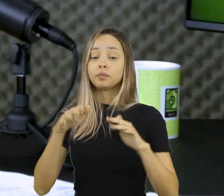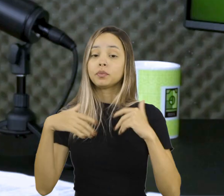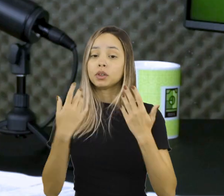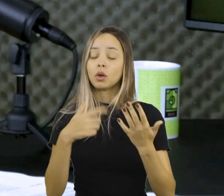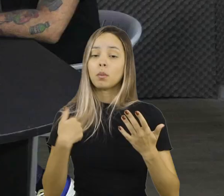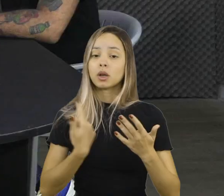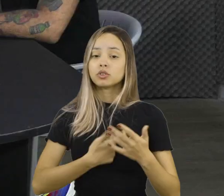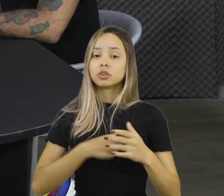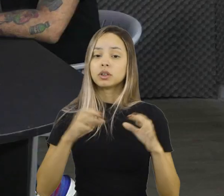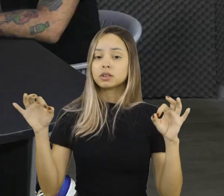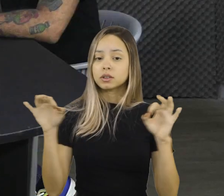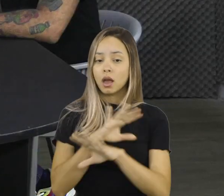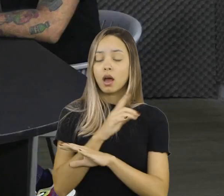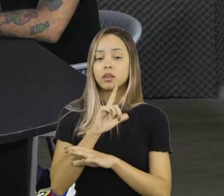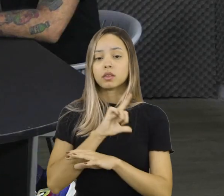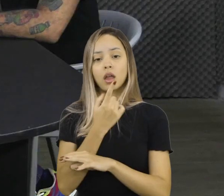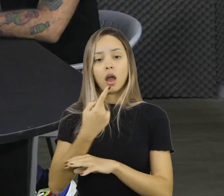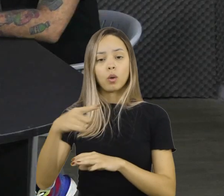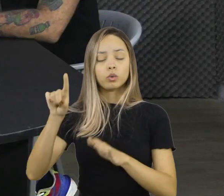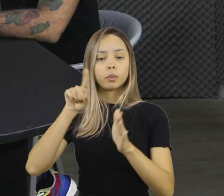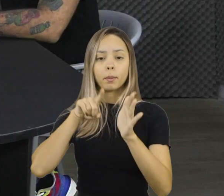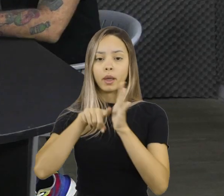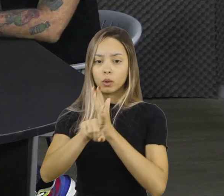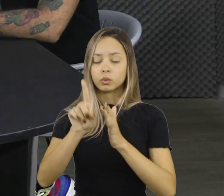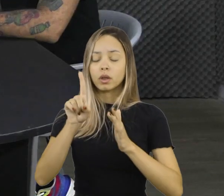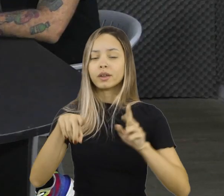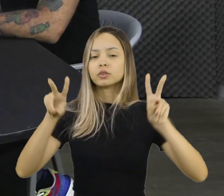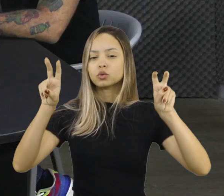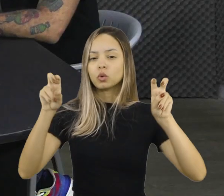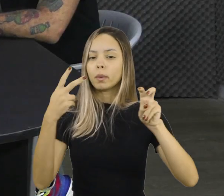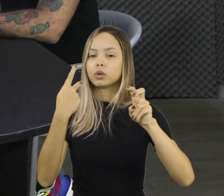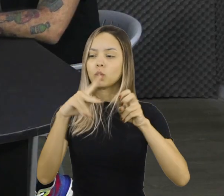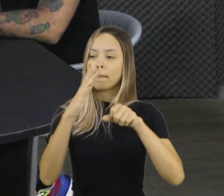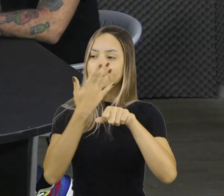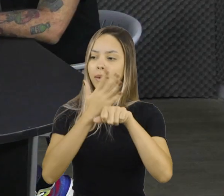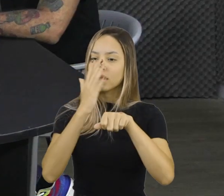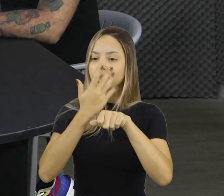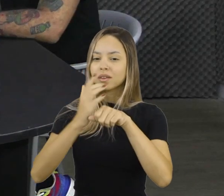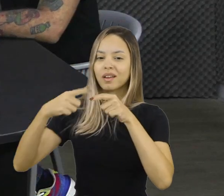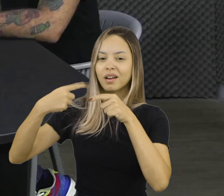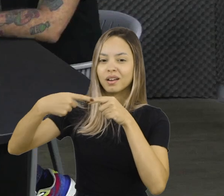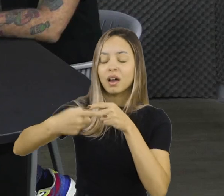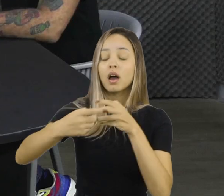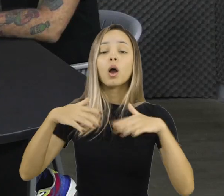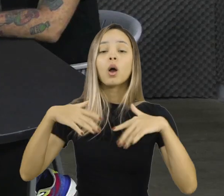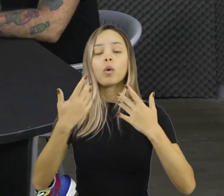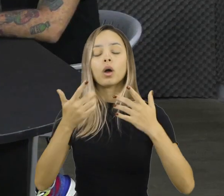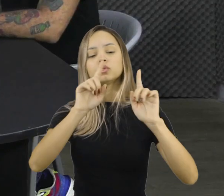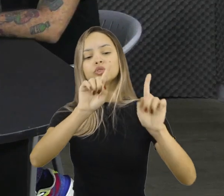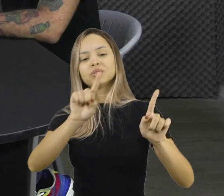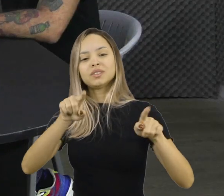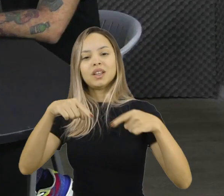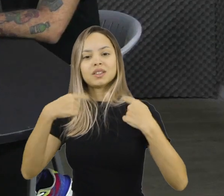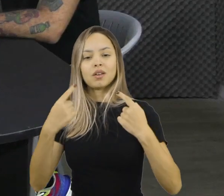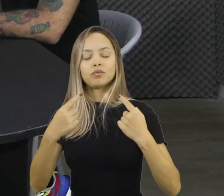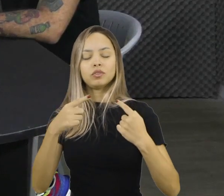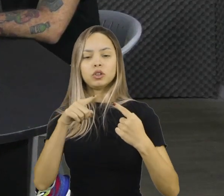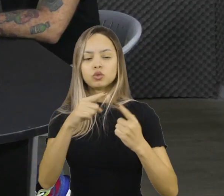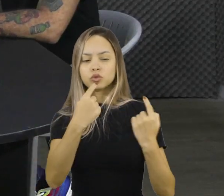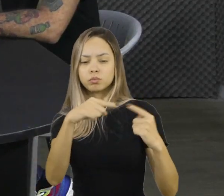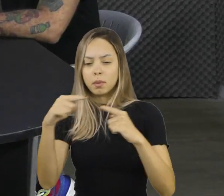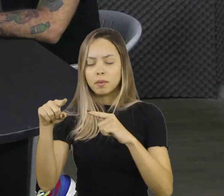última pergunta é trazendo um pouco paraa sua prática diária Quais são os desafios que você enfrenta